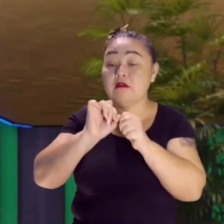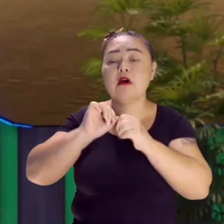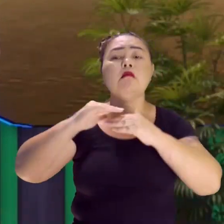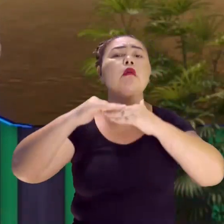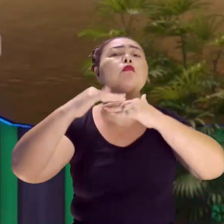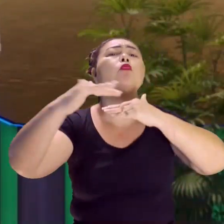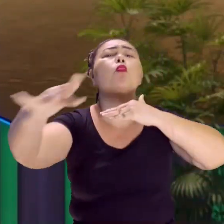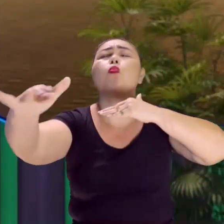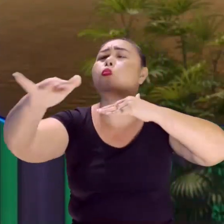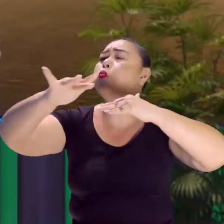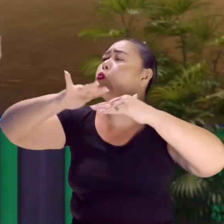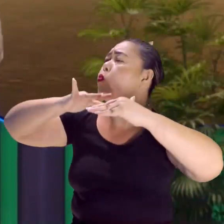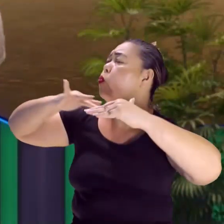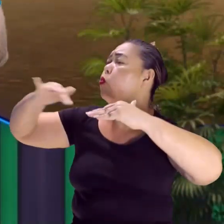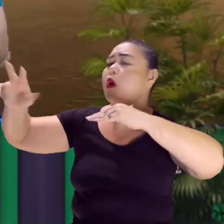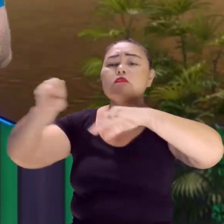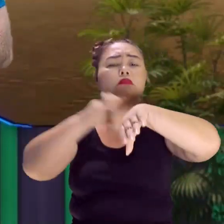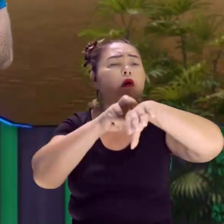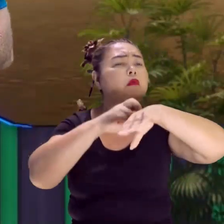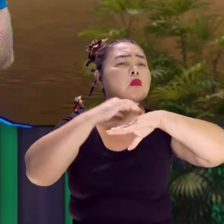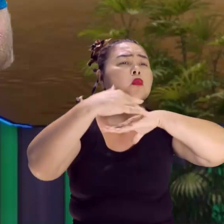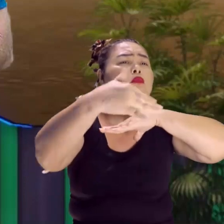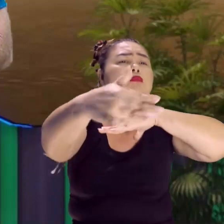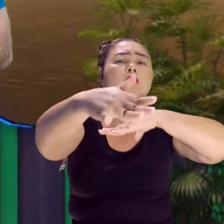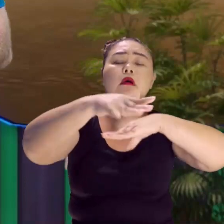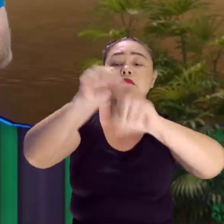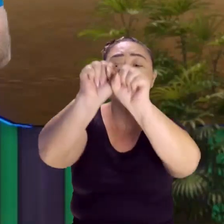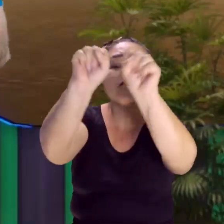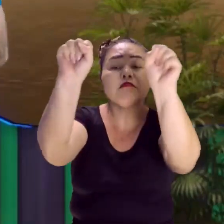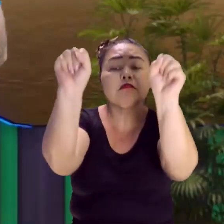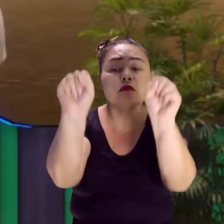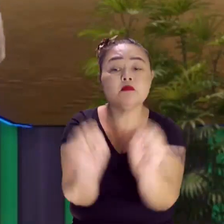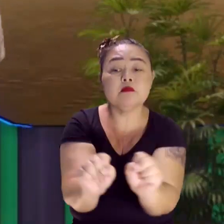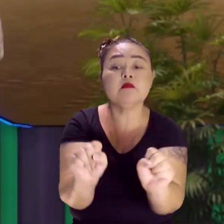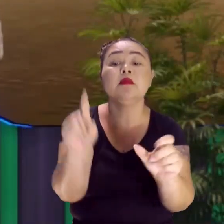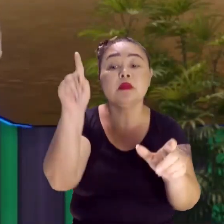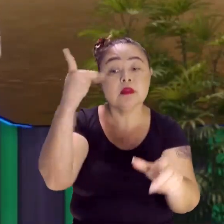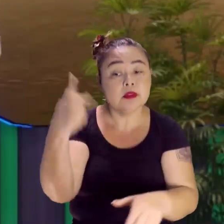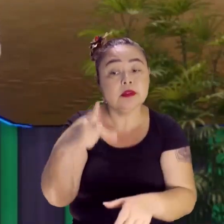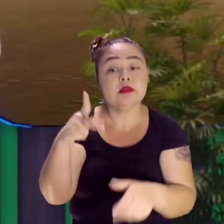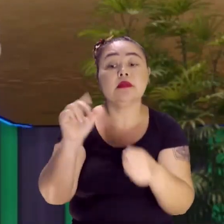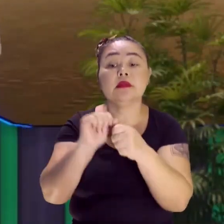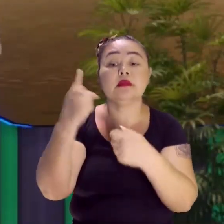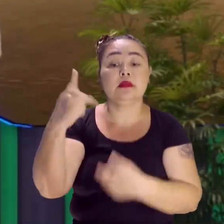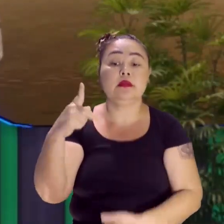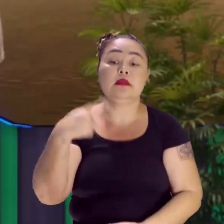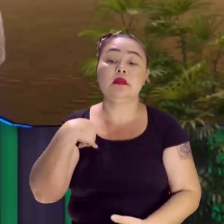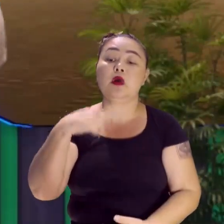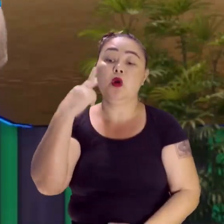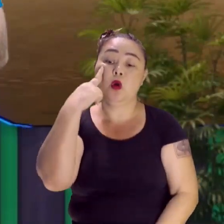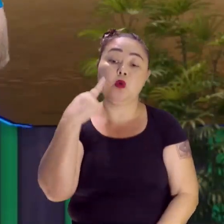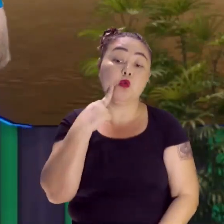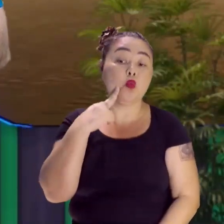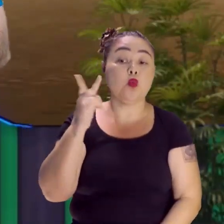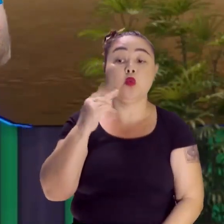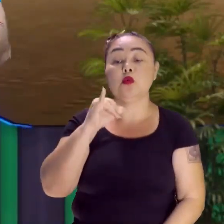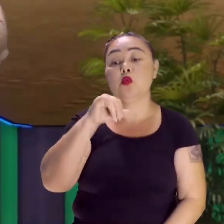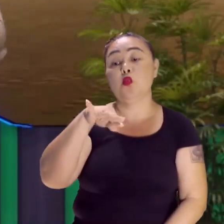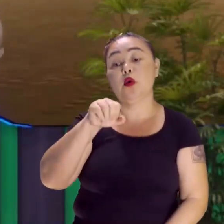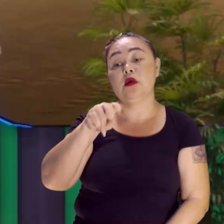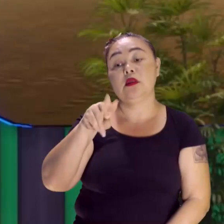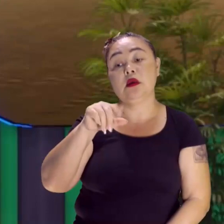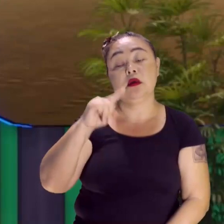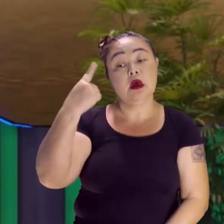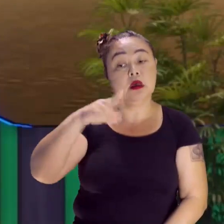pastagens Esse sistema é o sistema produtivo da pecuária de Rondônia não é o intensivo e